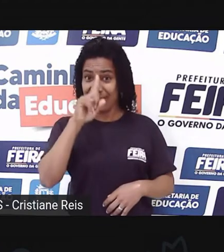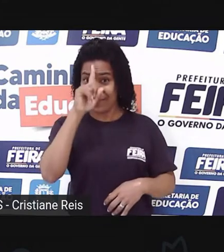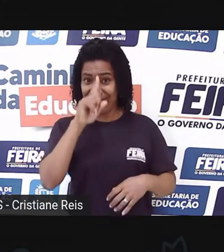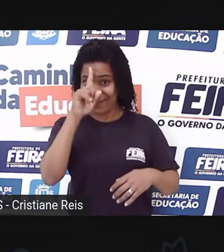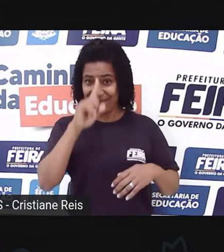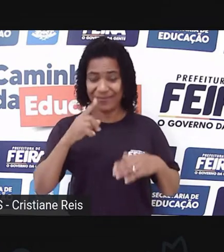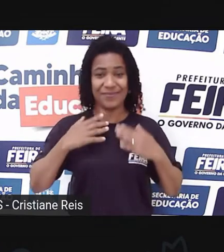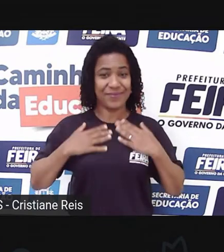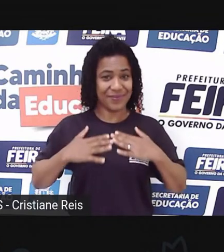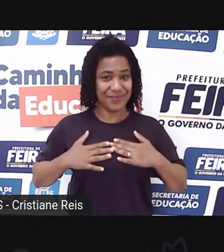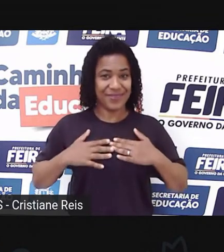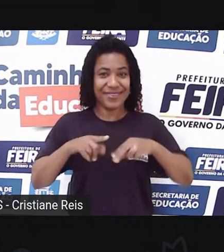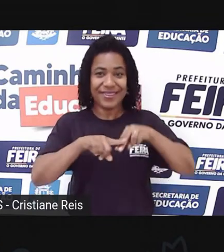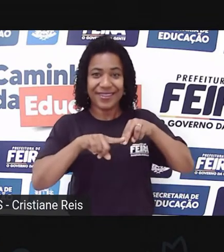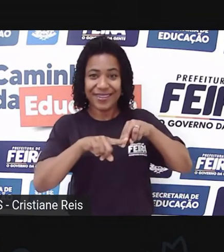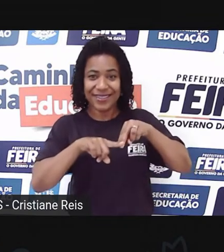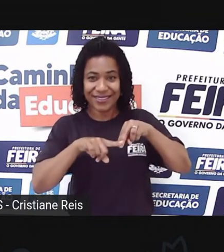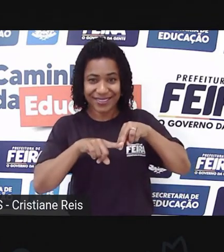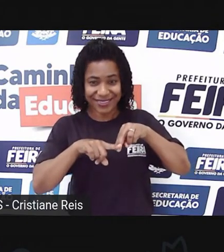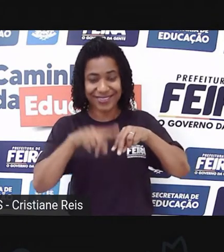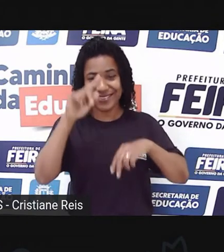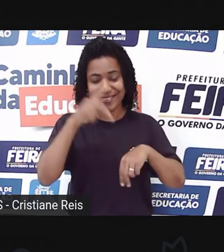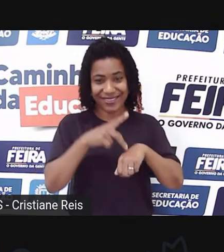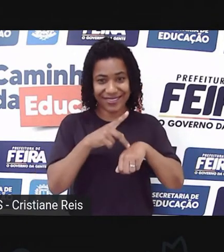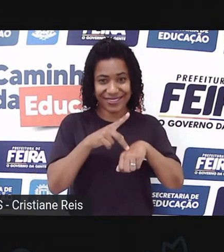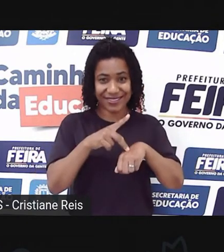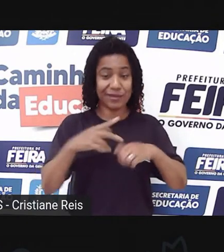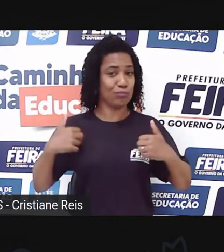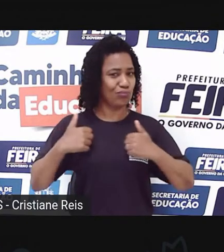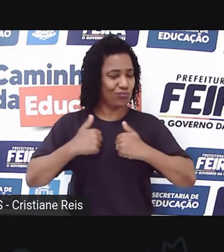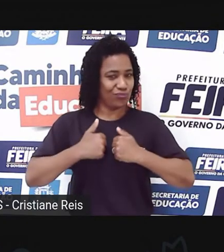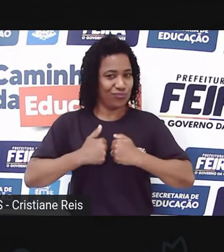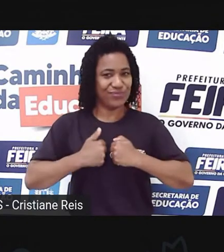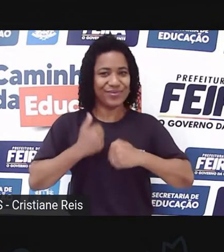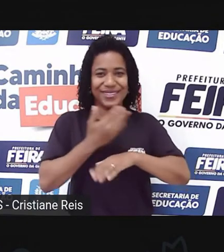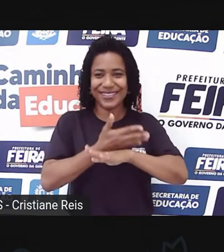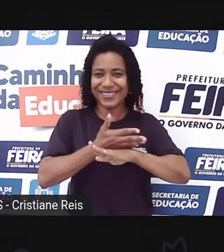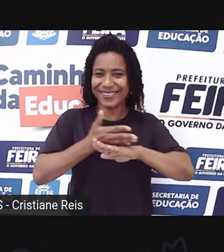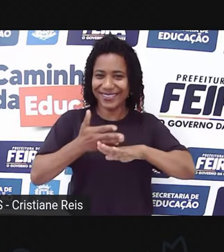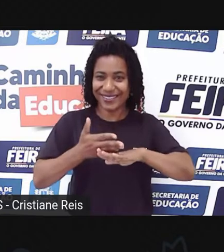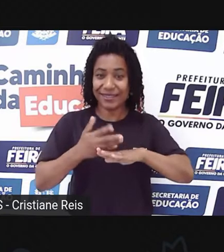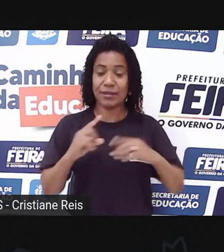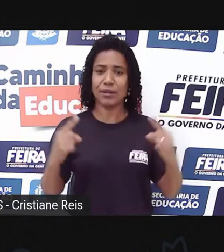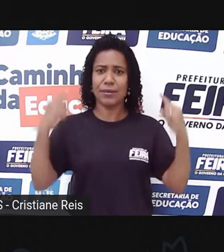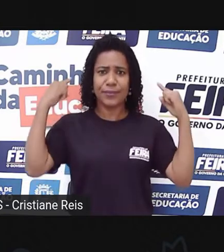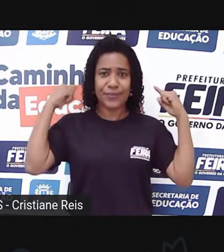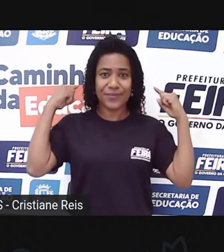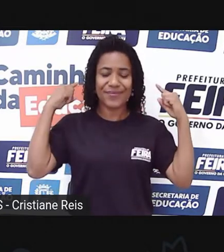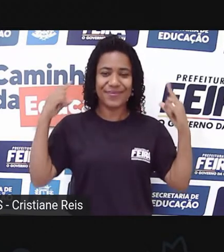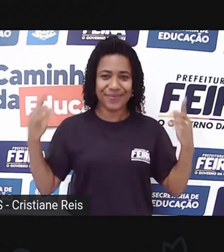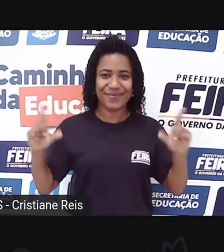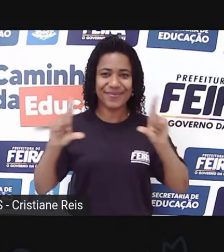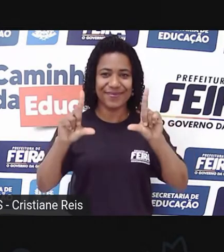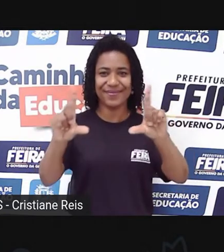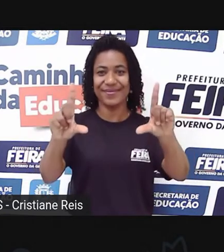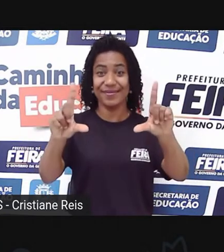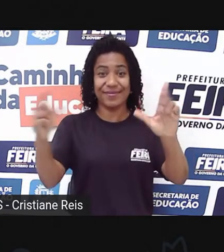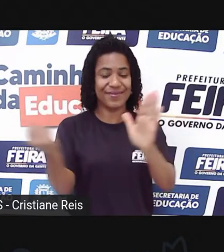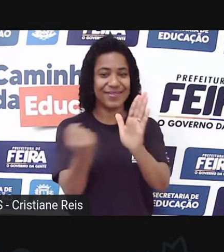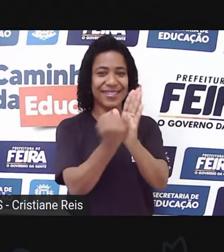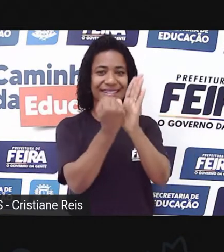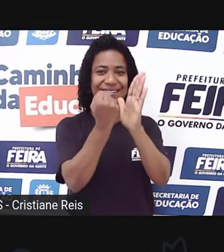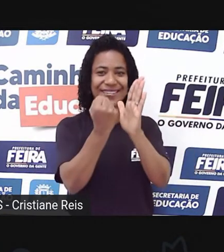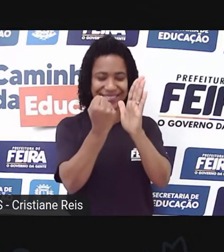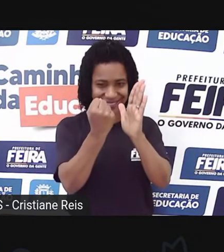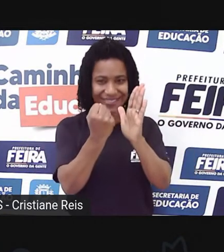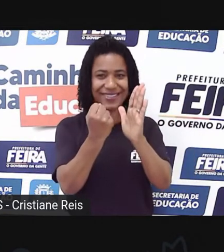calças pretas. e o guarda-pó branco. Na parte de trás do vídeo, vocês podem visualizar um